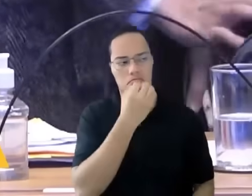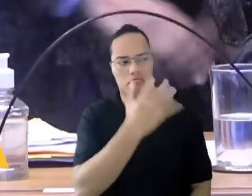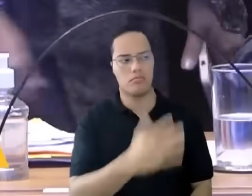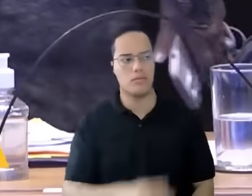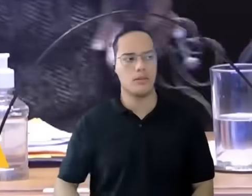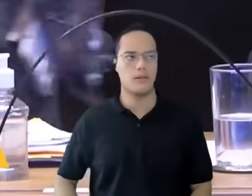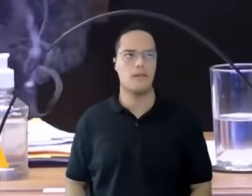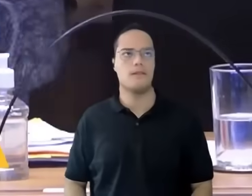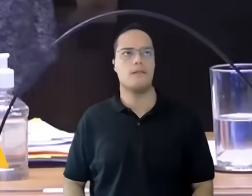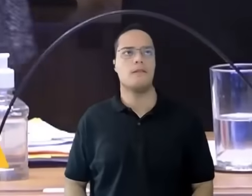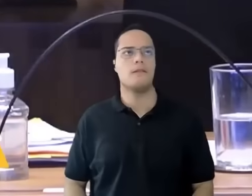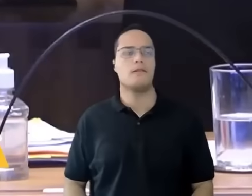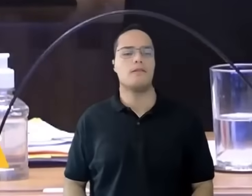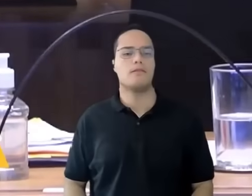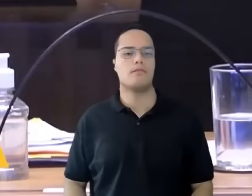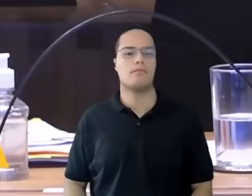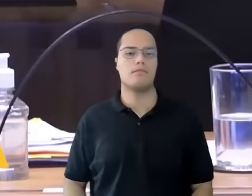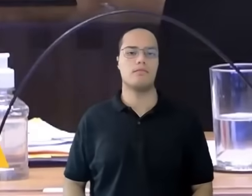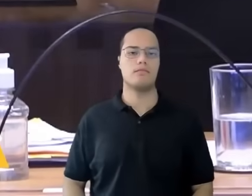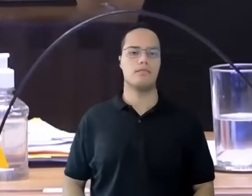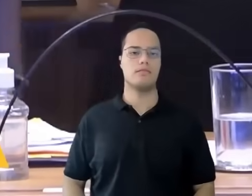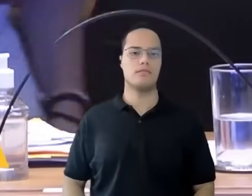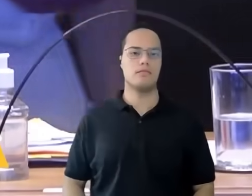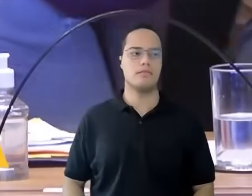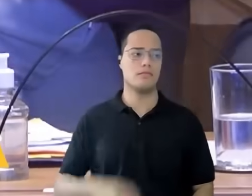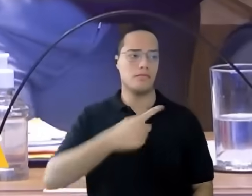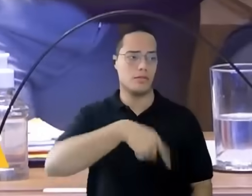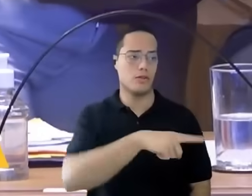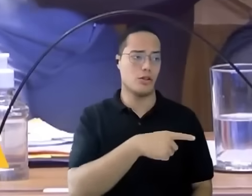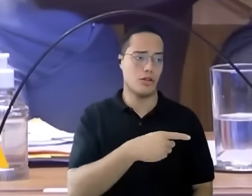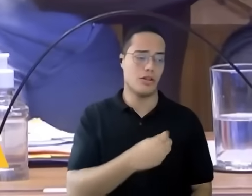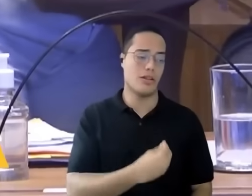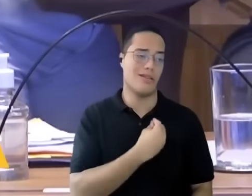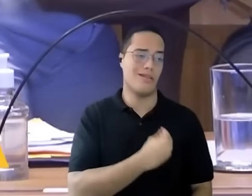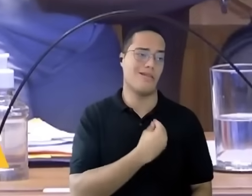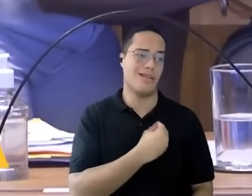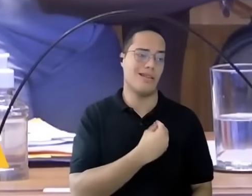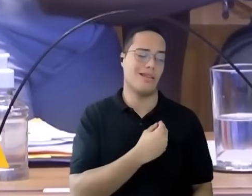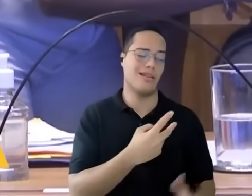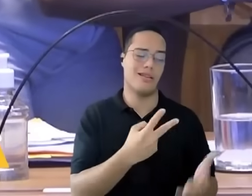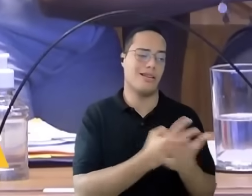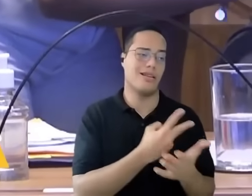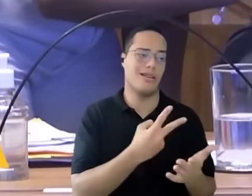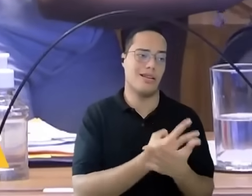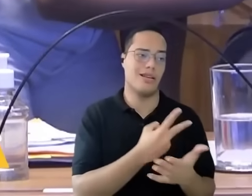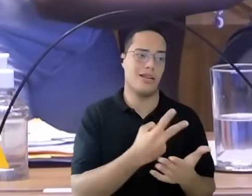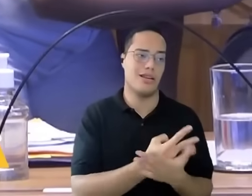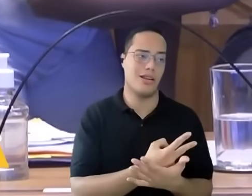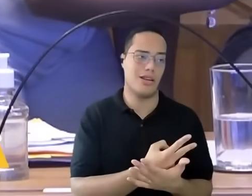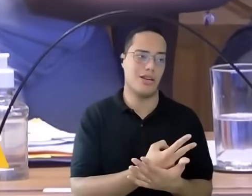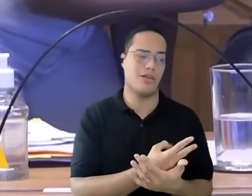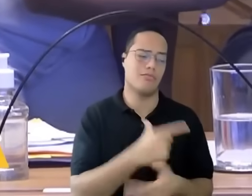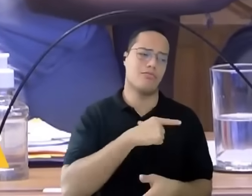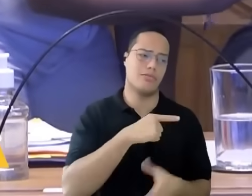a gente é feita para não cometer erro novo né então tem aprendizado